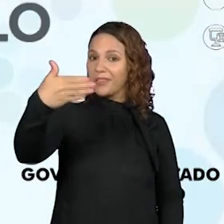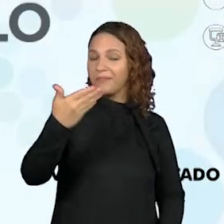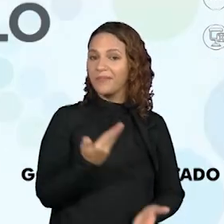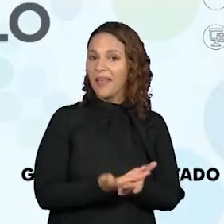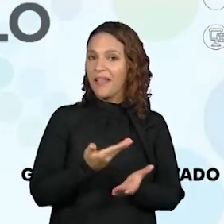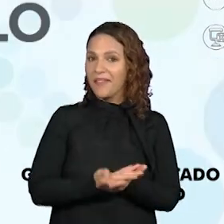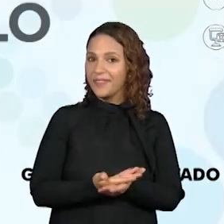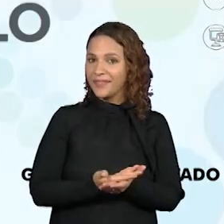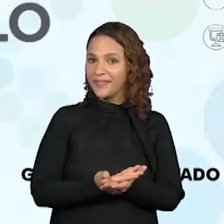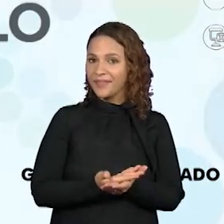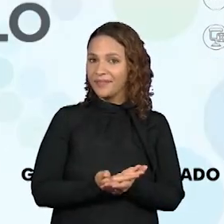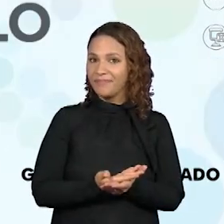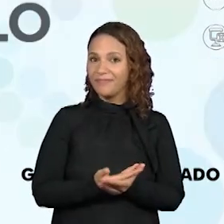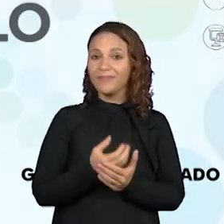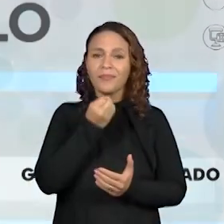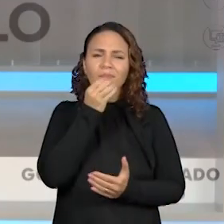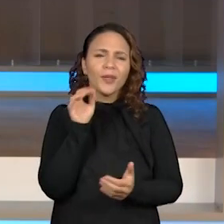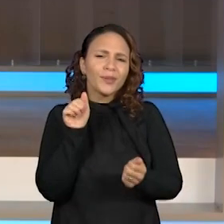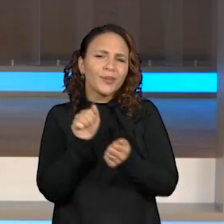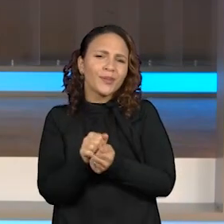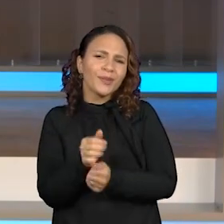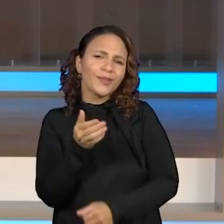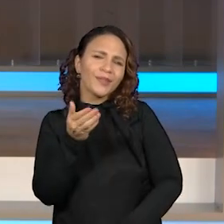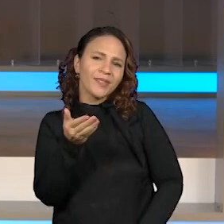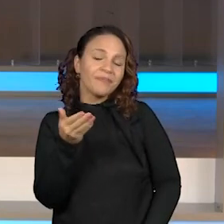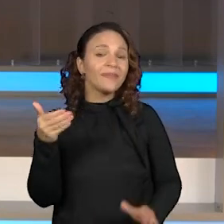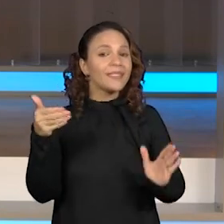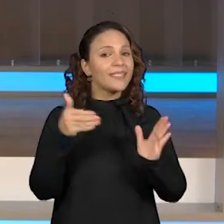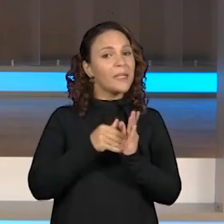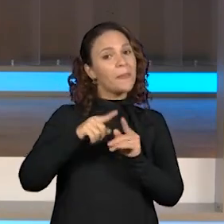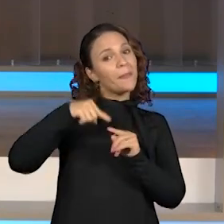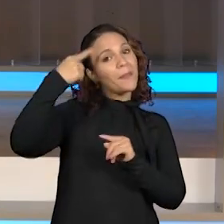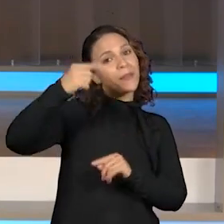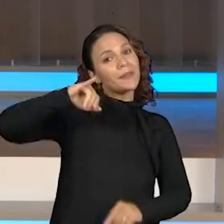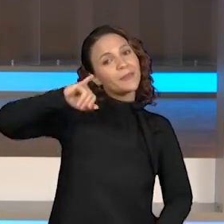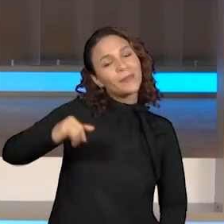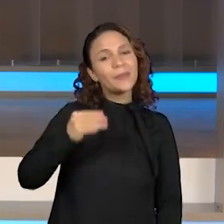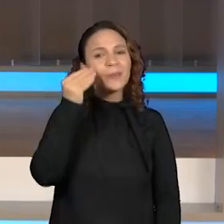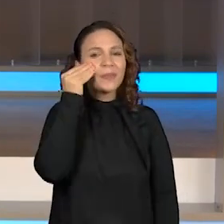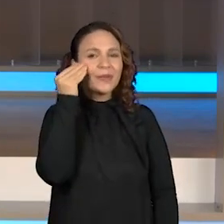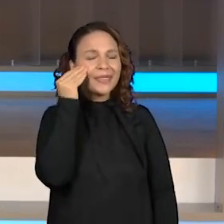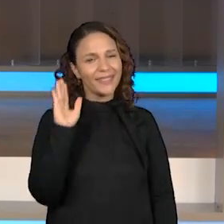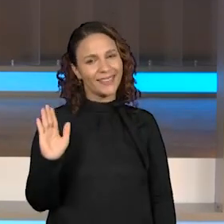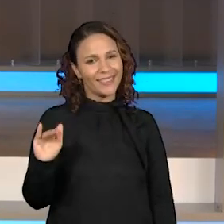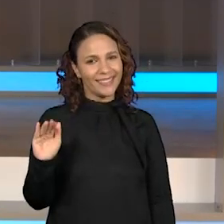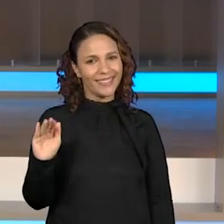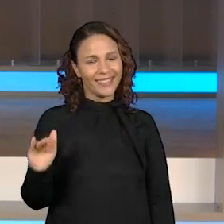pessoal. Muito bom estar com vocês. Até uma próxima aí. Tchau, tchau.